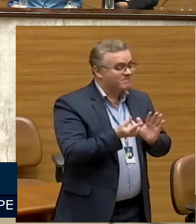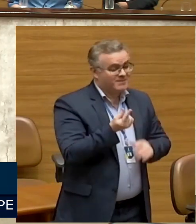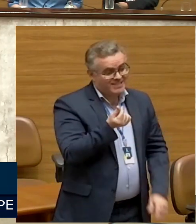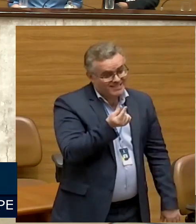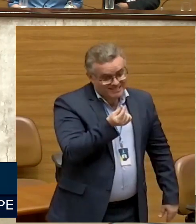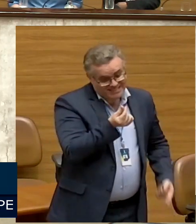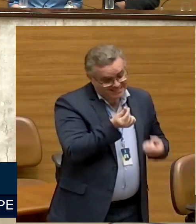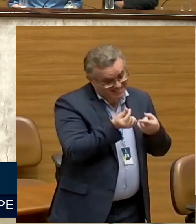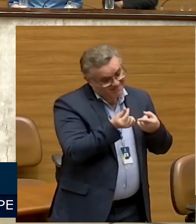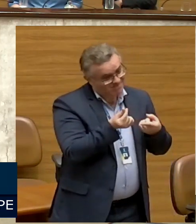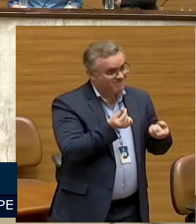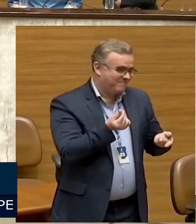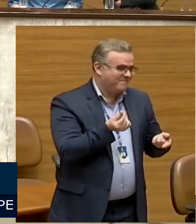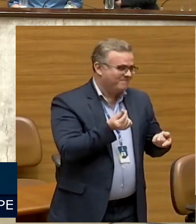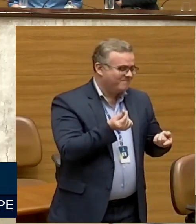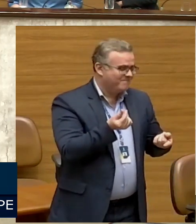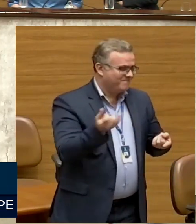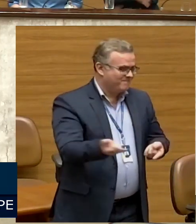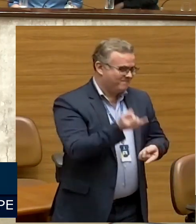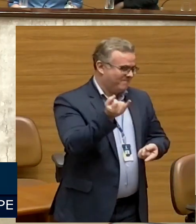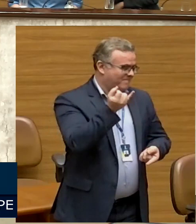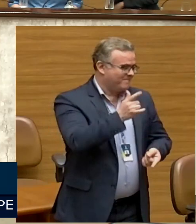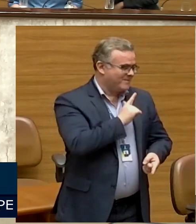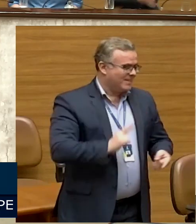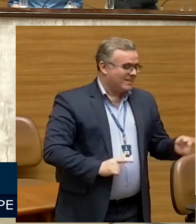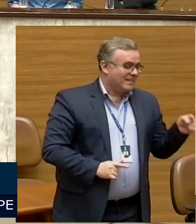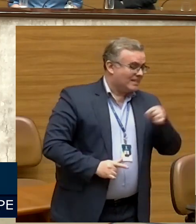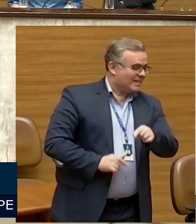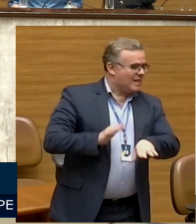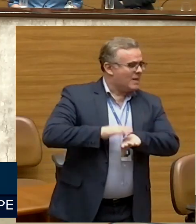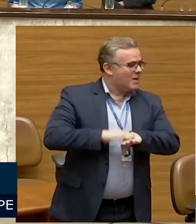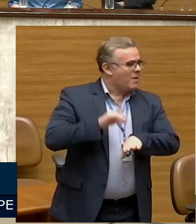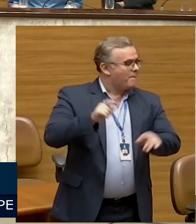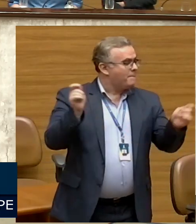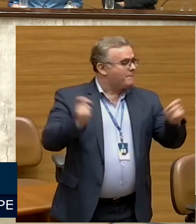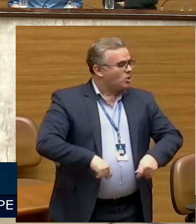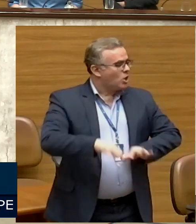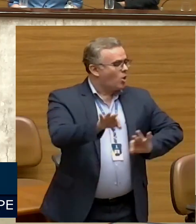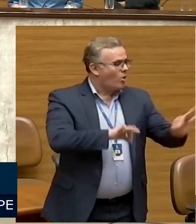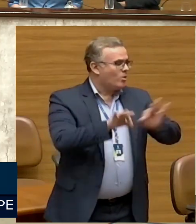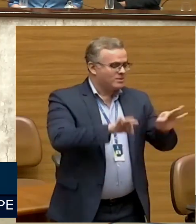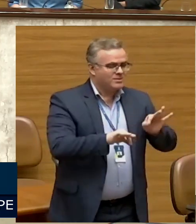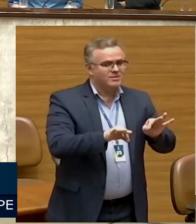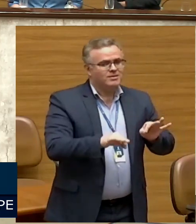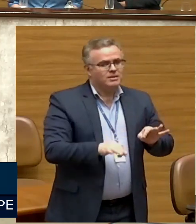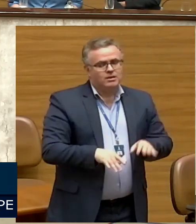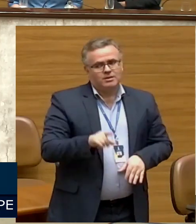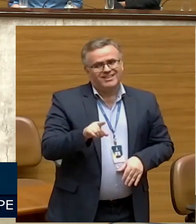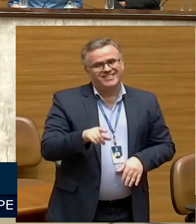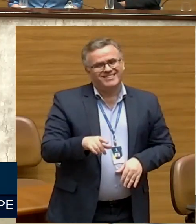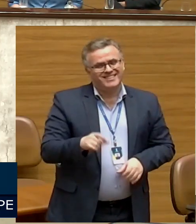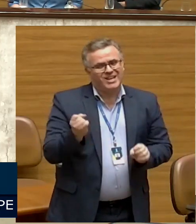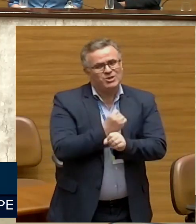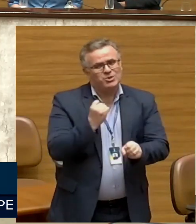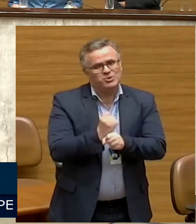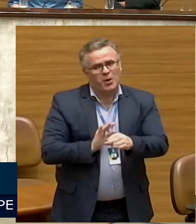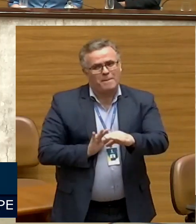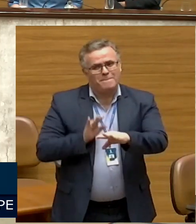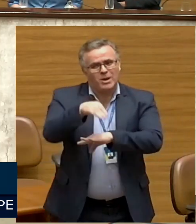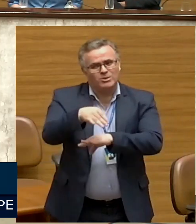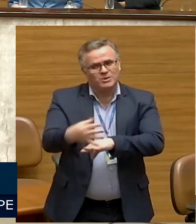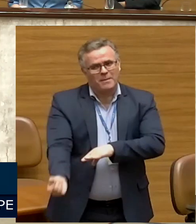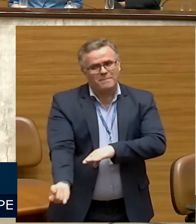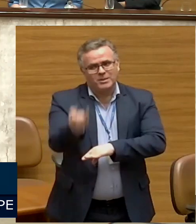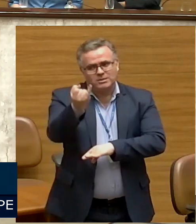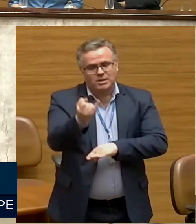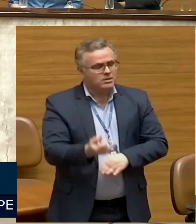mas, infelizmente, é mais importante para alguns governos construir pontes do que construir condições